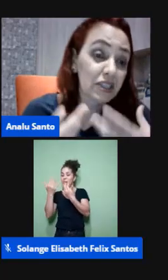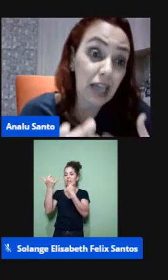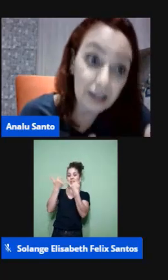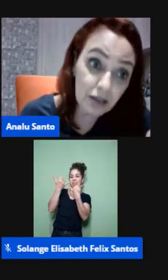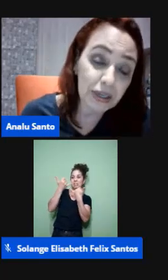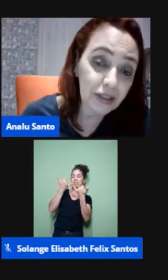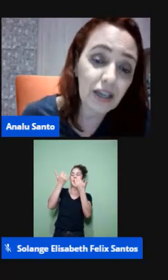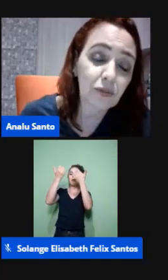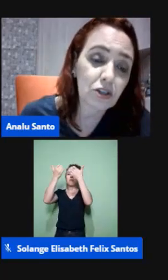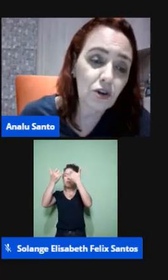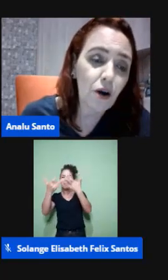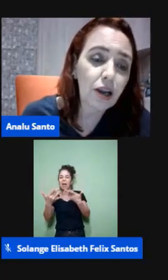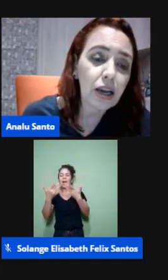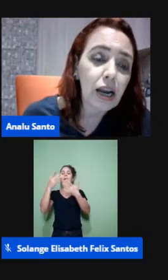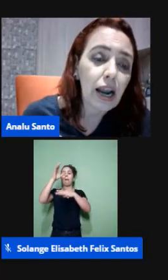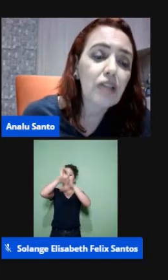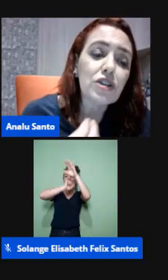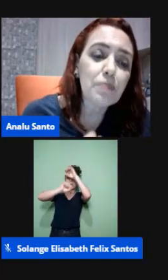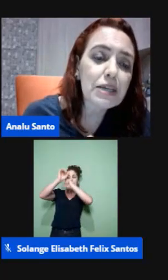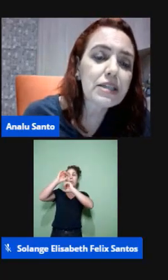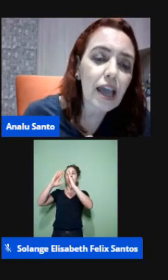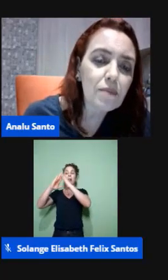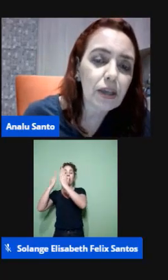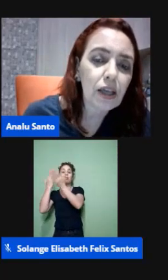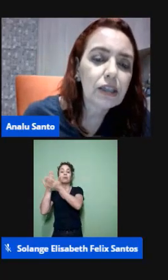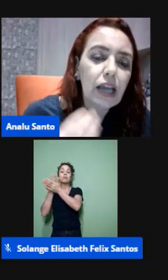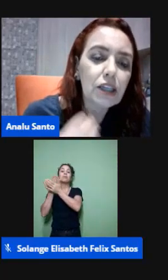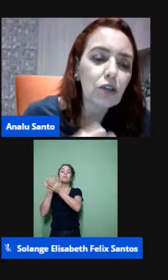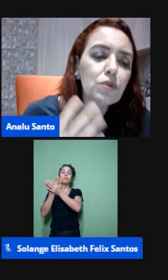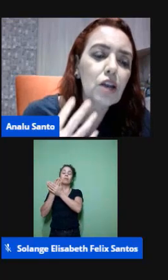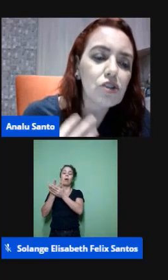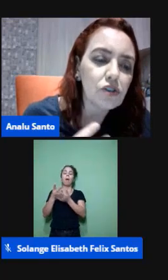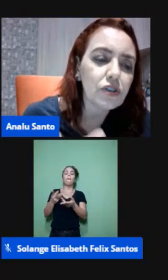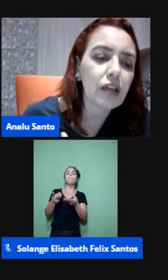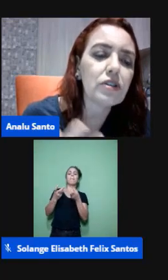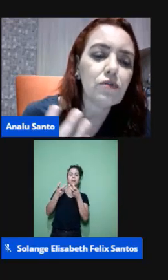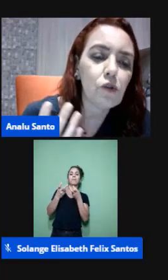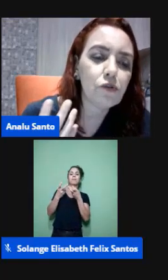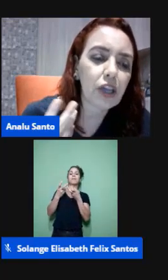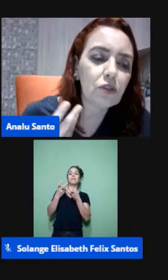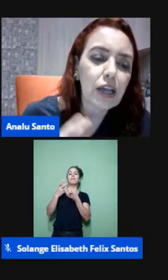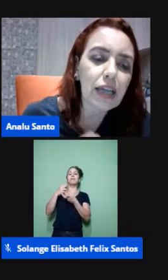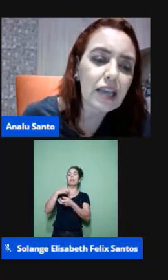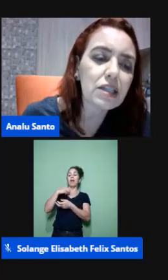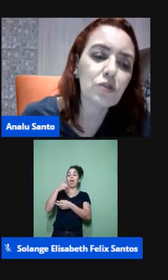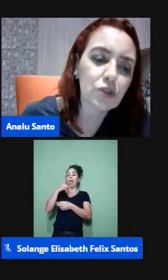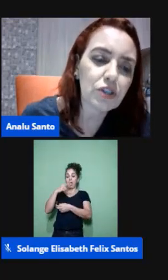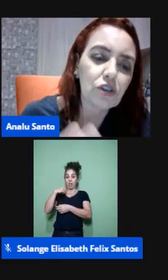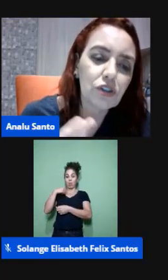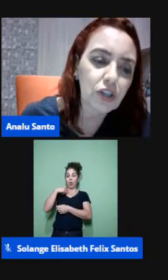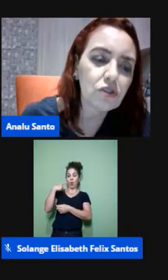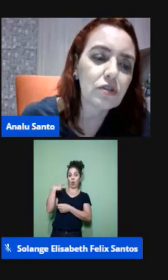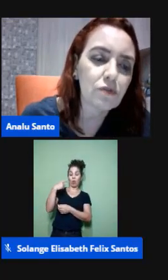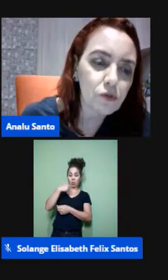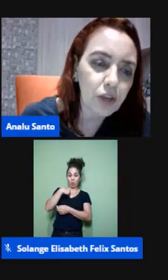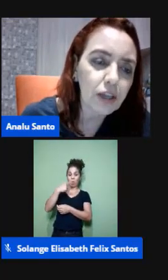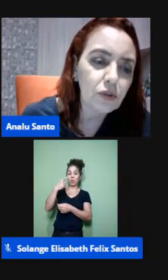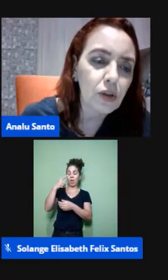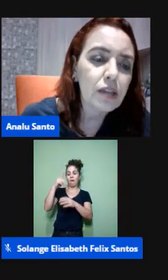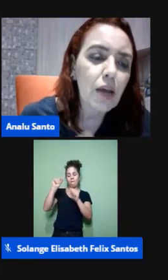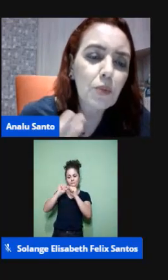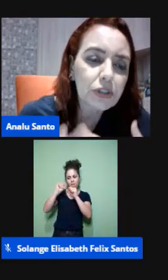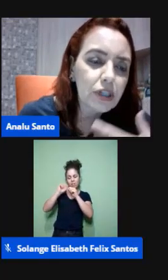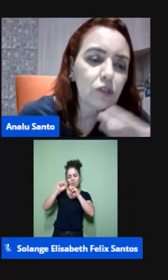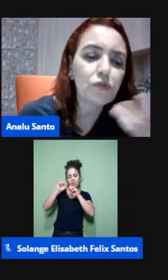determinadas coisas que elas aprenderam na escola, a gente percebe que aquilo que a gente está desenvolvendo, que aquelas ações que a gente está